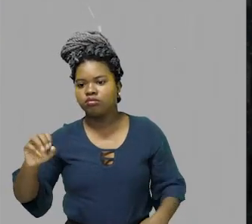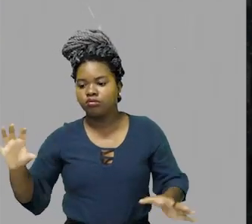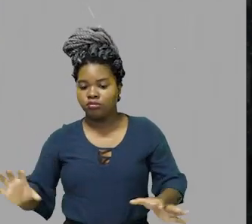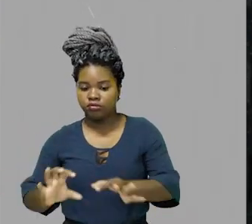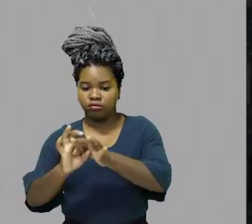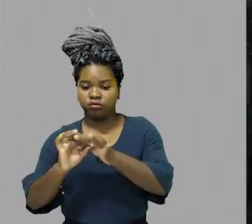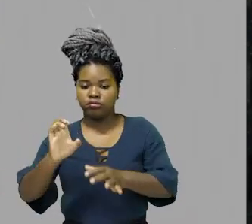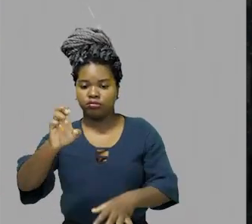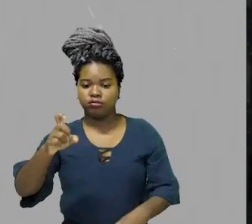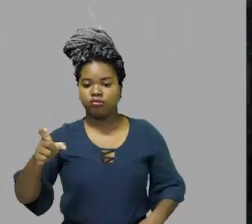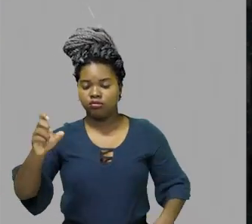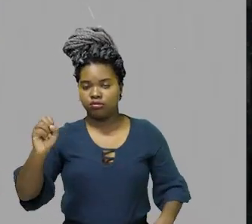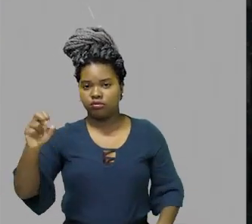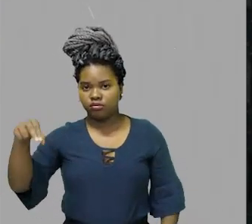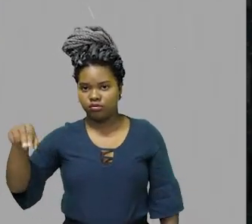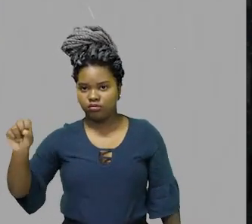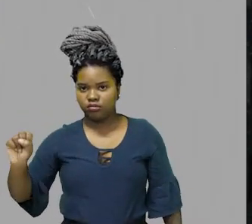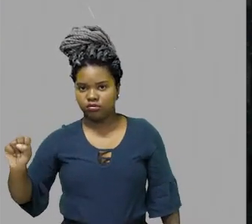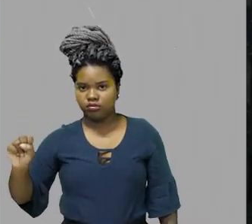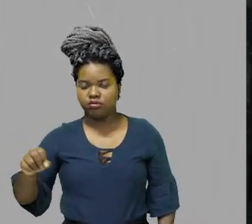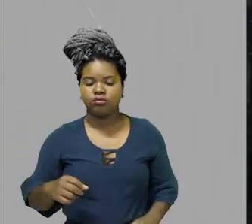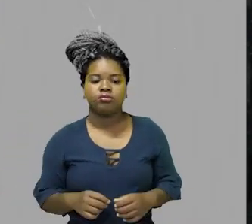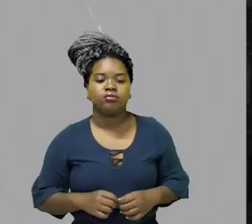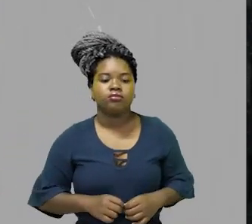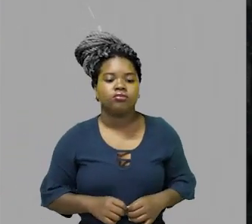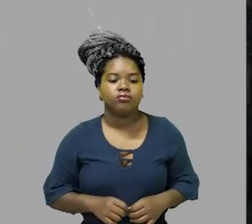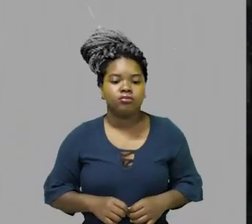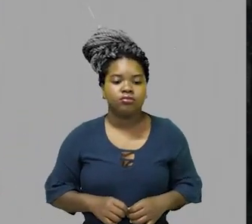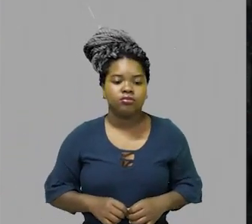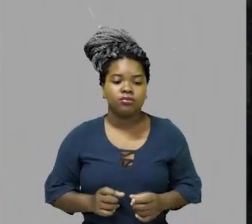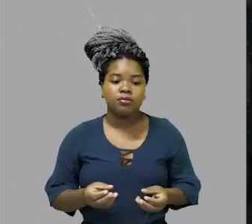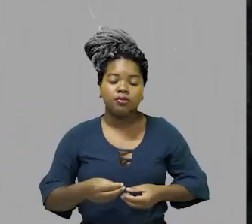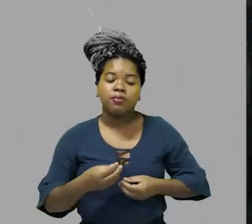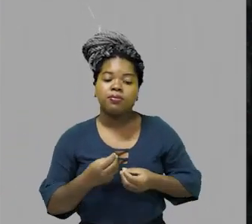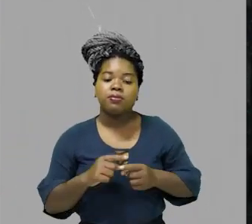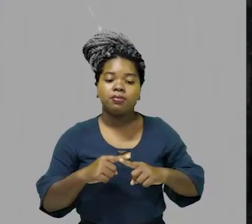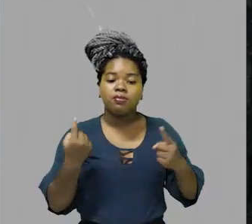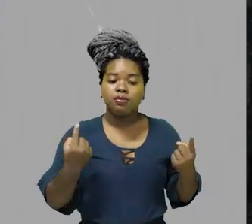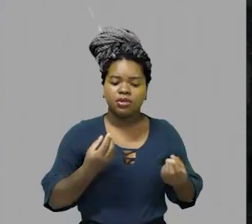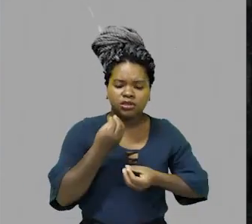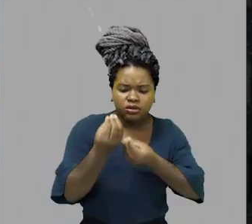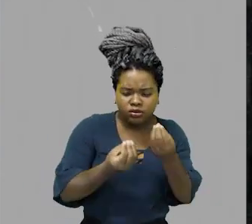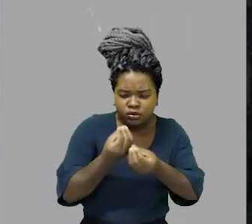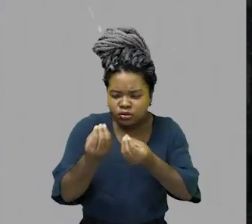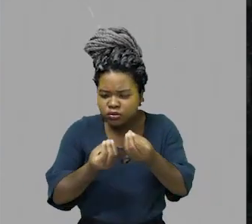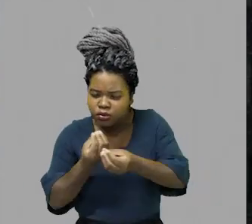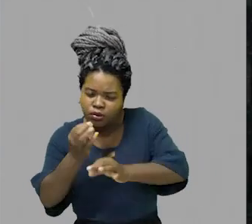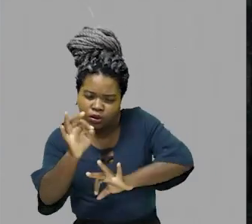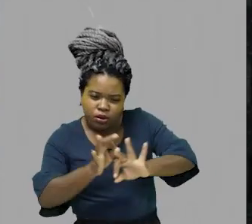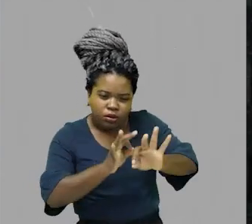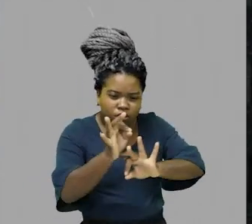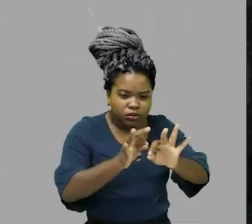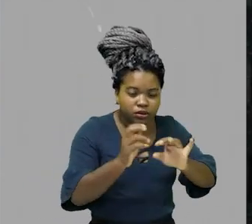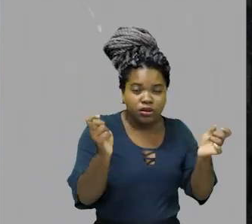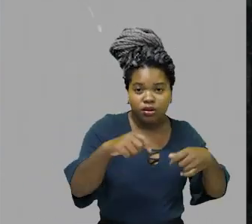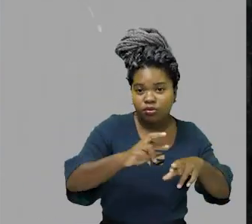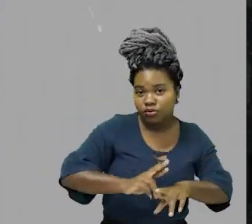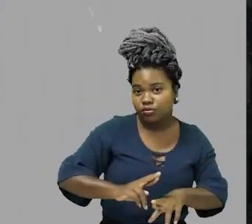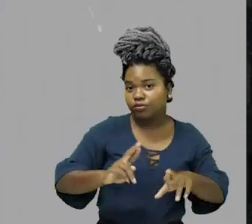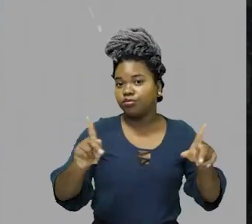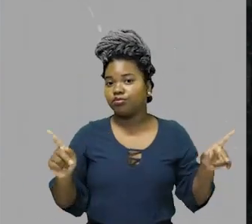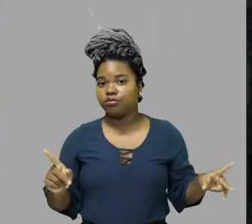que essa forma de editar a molécula de RNA, ela pode ser diferente. Por